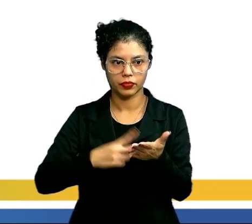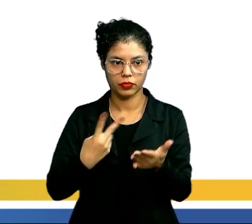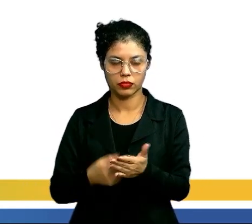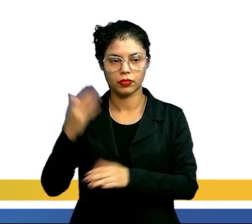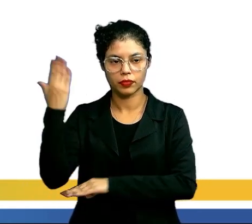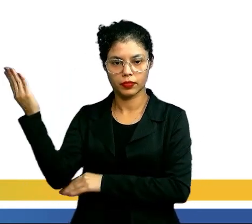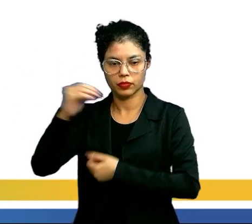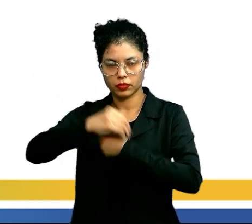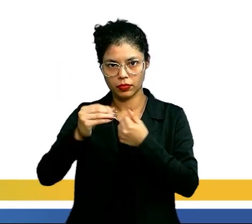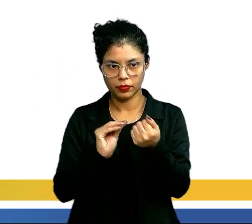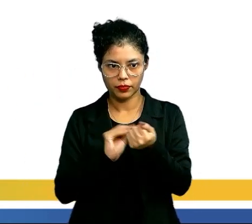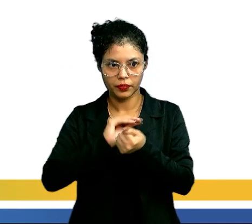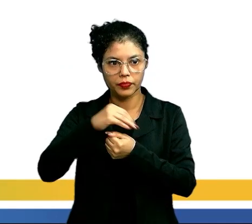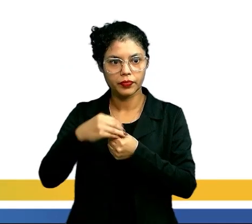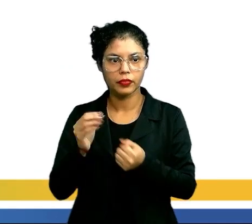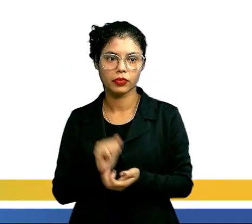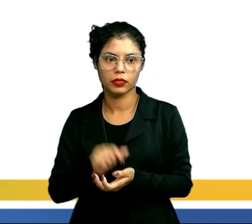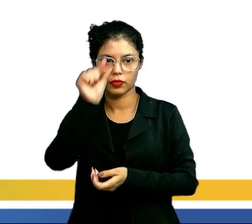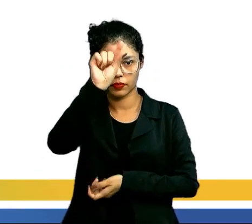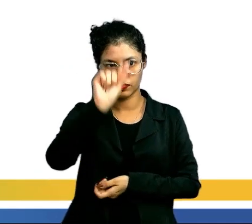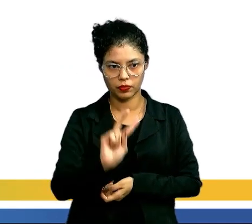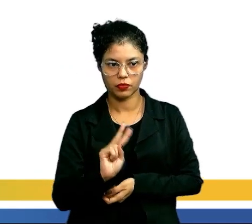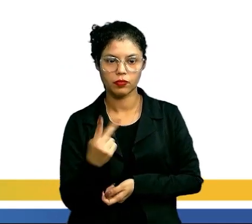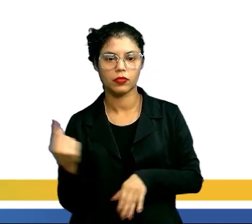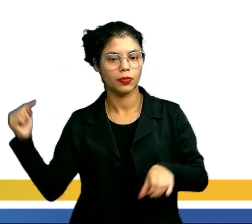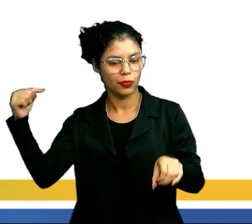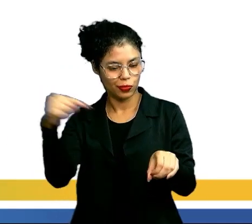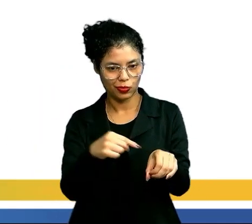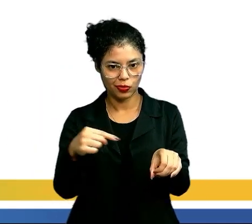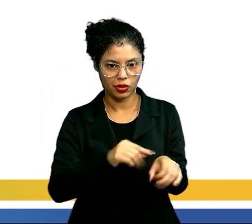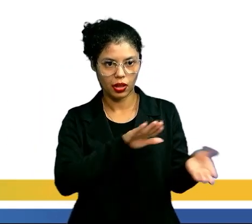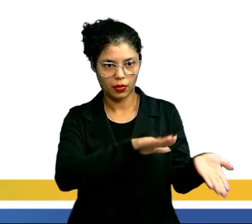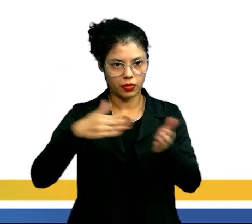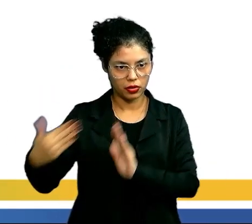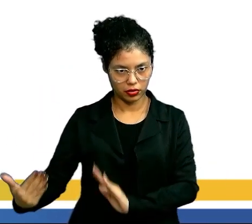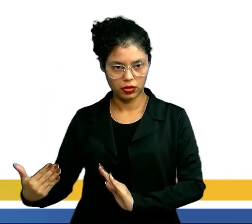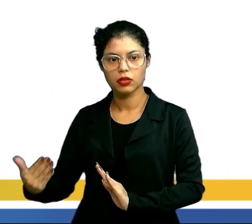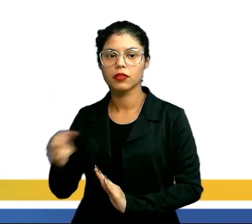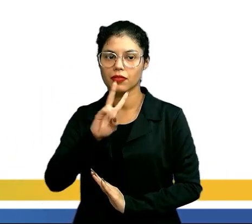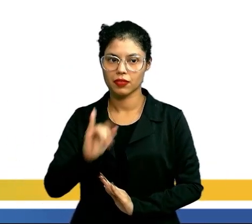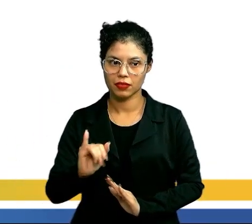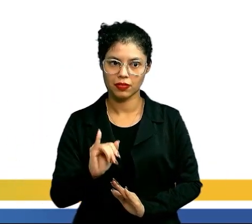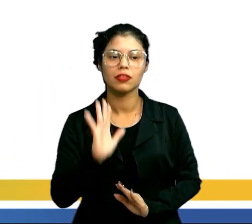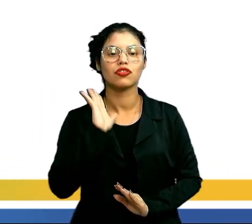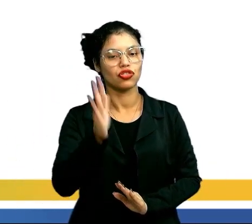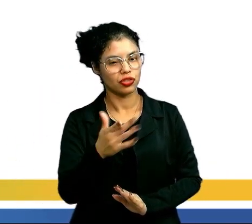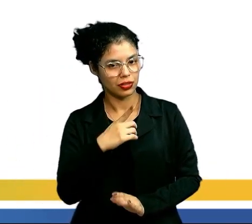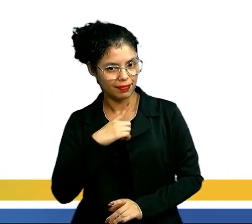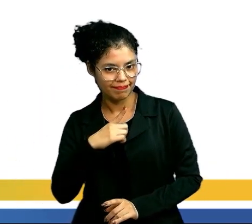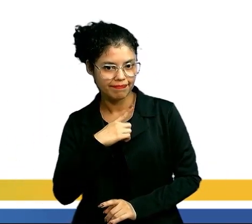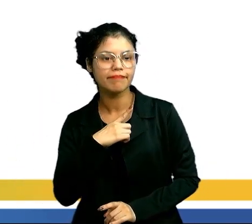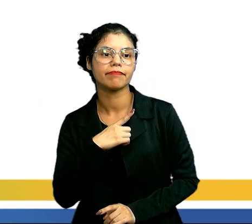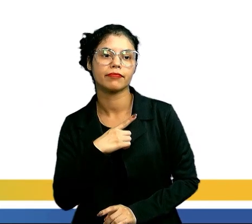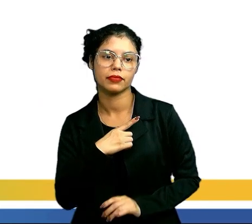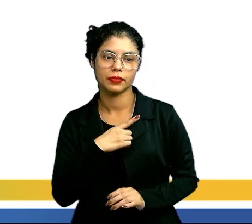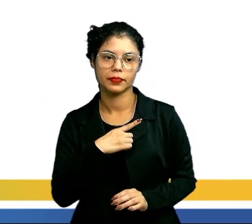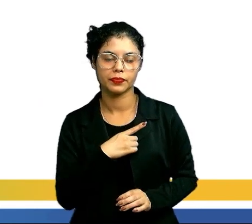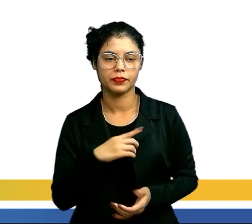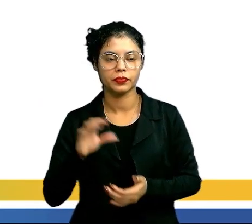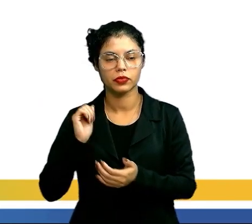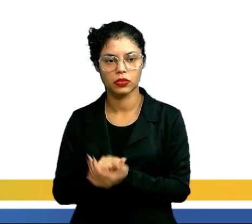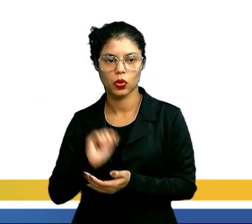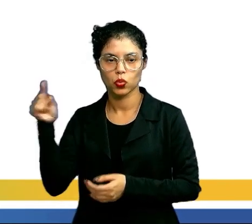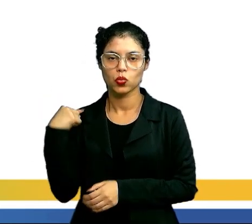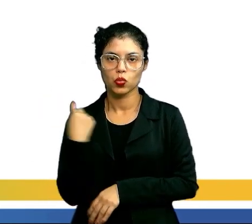essa molécula. Essa molécula, pessoal, vai para o núcleo. A partir que vai para o núcleo, pessoal, ele já faz parte aí